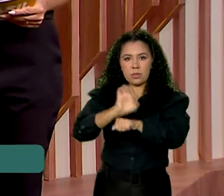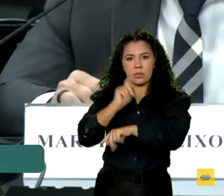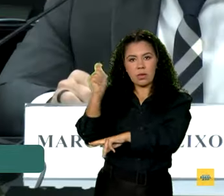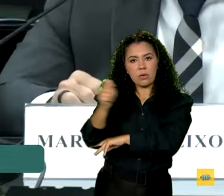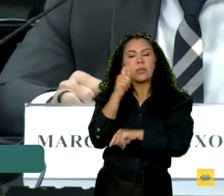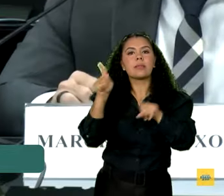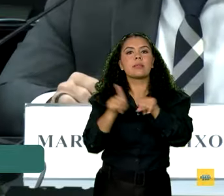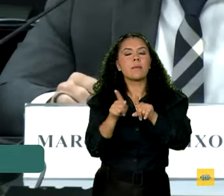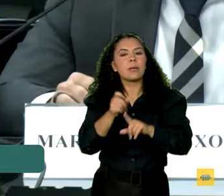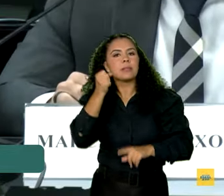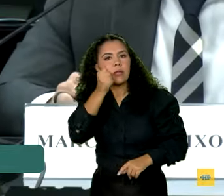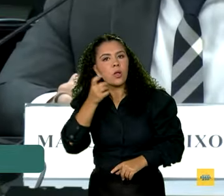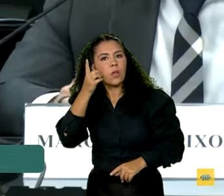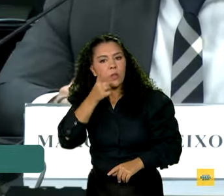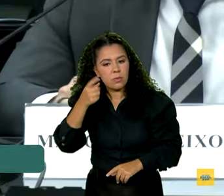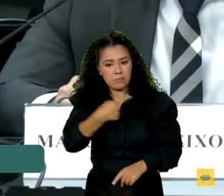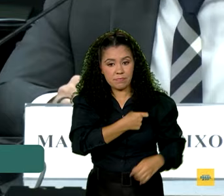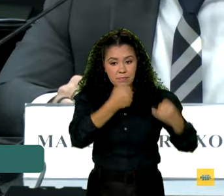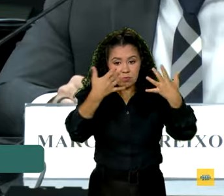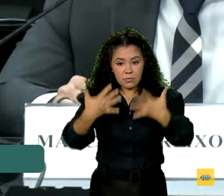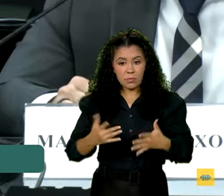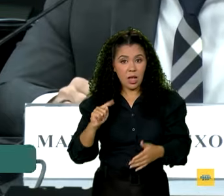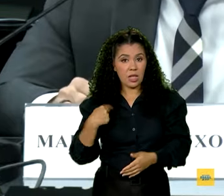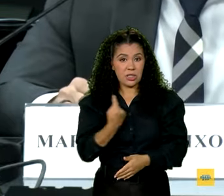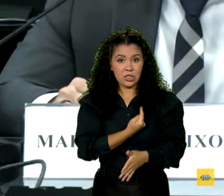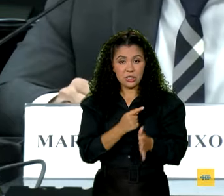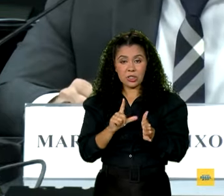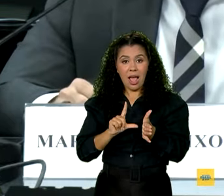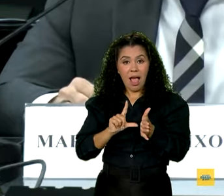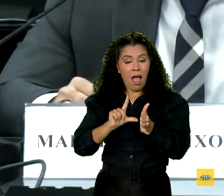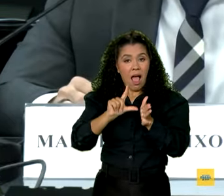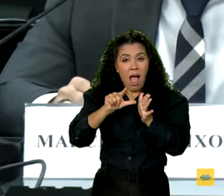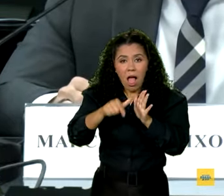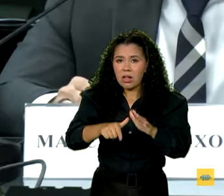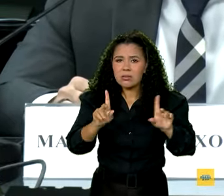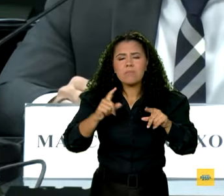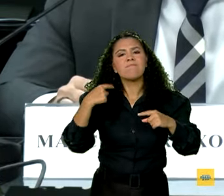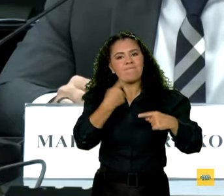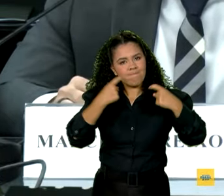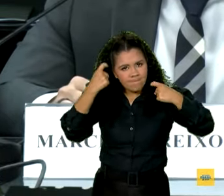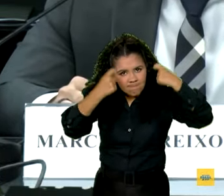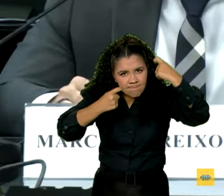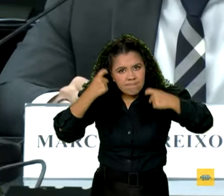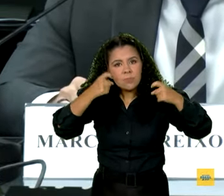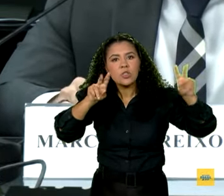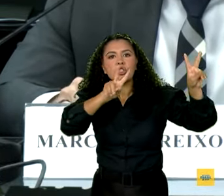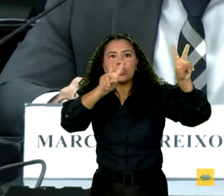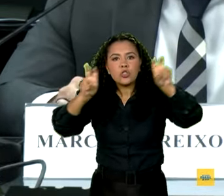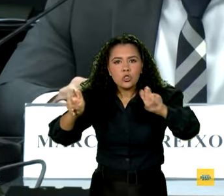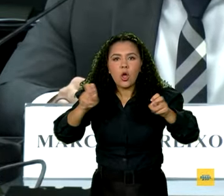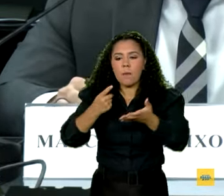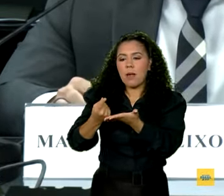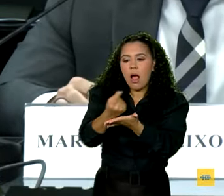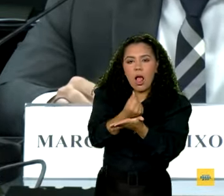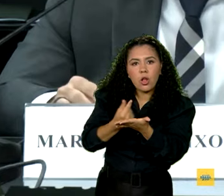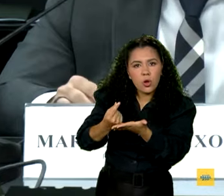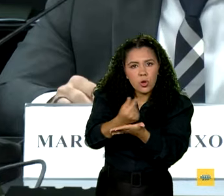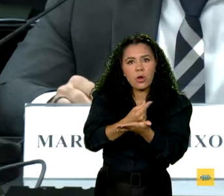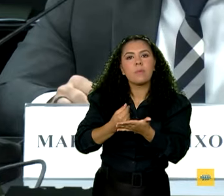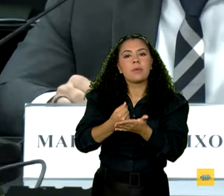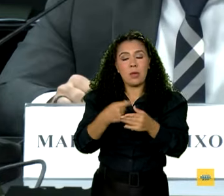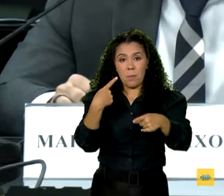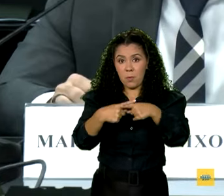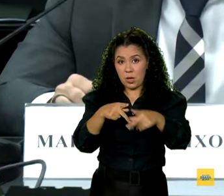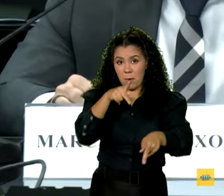parlamentares. Não poderíamos atrasar as nossas preocupações em relação à retomada da economia. O povo gaúcho é um